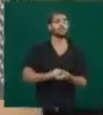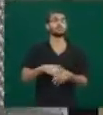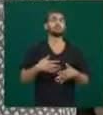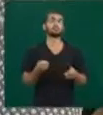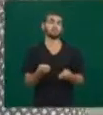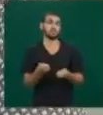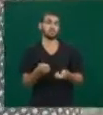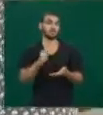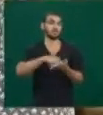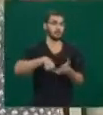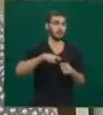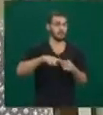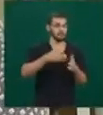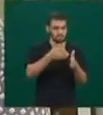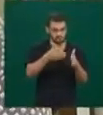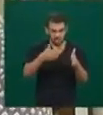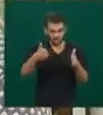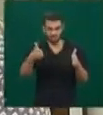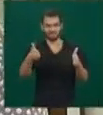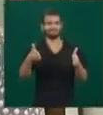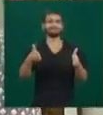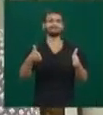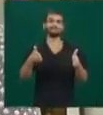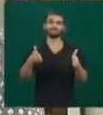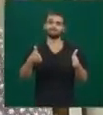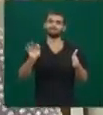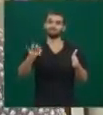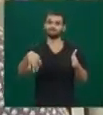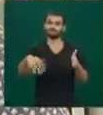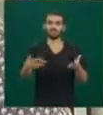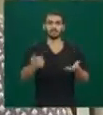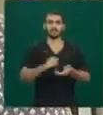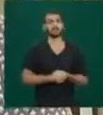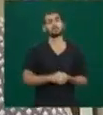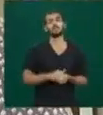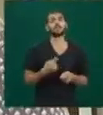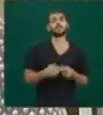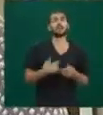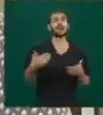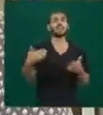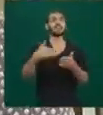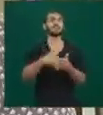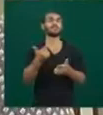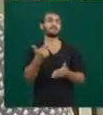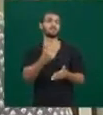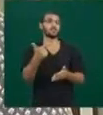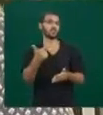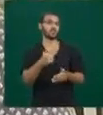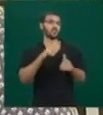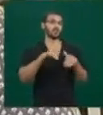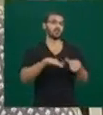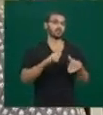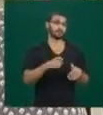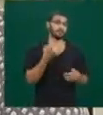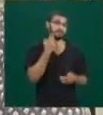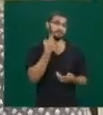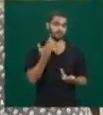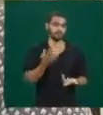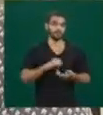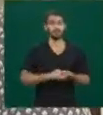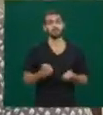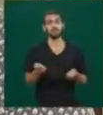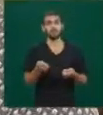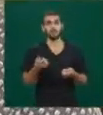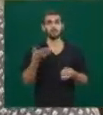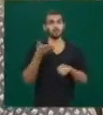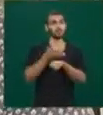mas o período está se encerrando, né? É bom reforçar isso. Perfeitamente. As inscrições elas se encerram agora dia 22, sexta-feira. Podem ser feitas através do